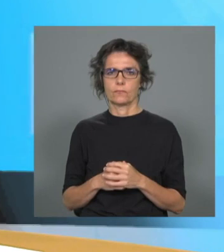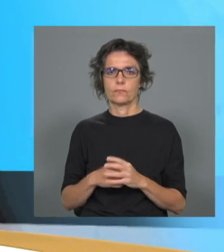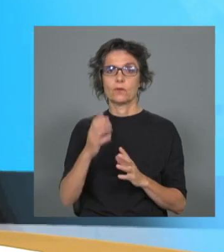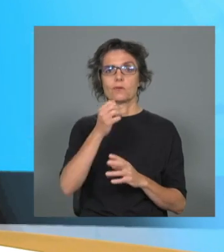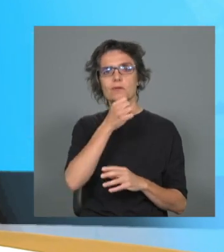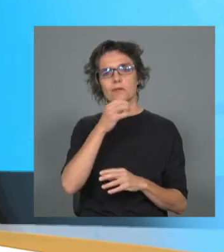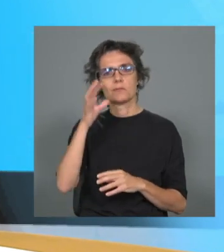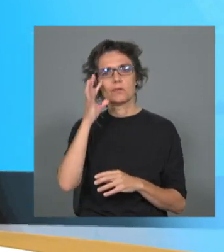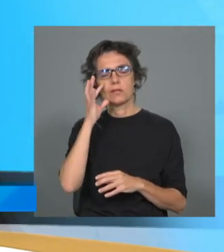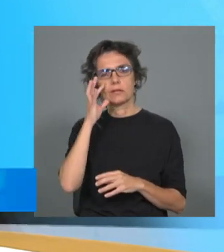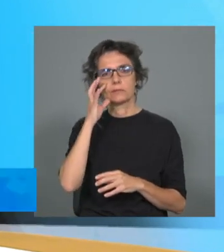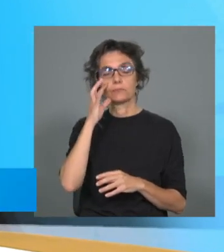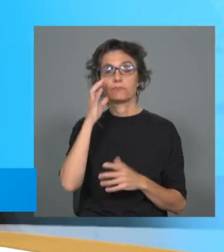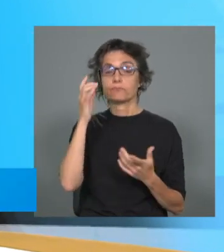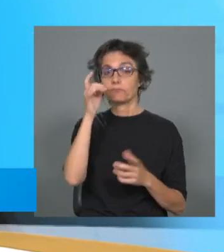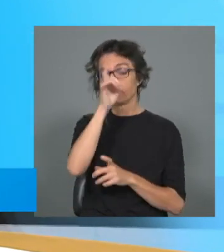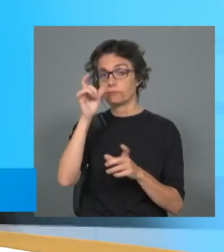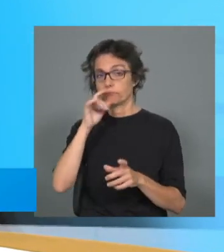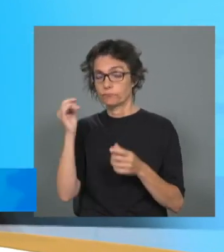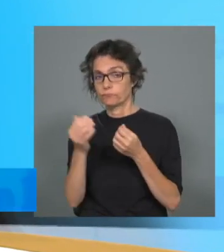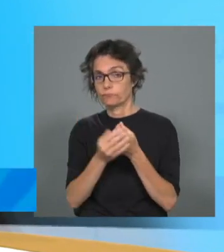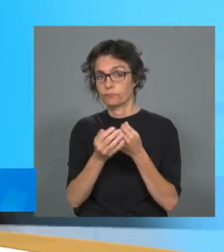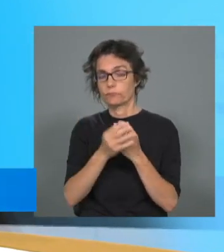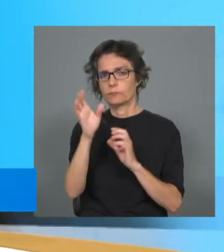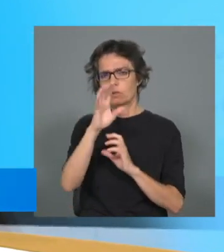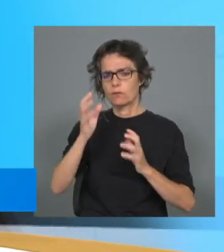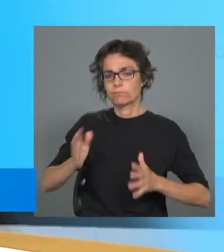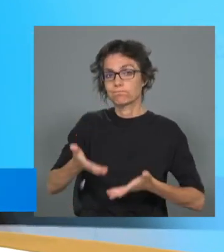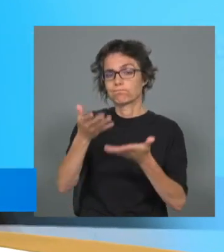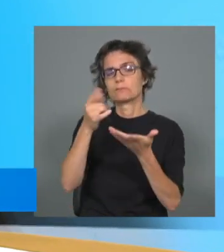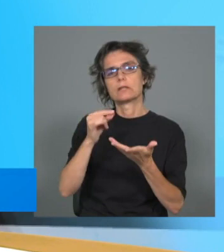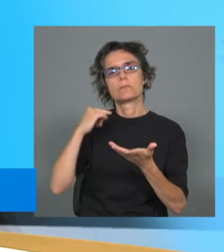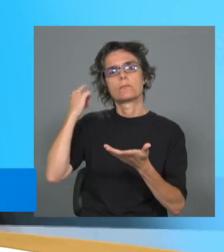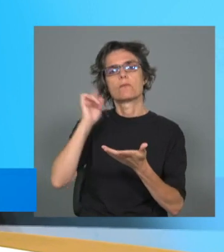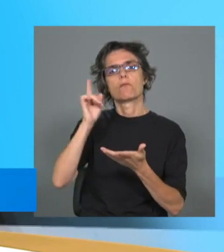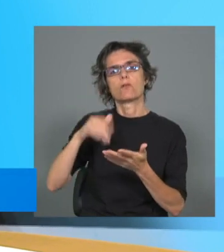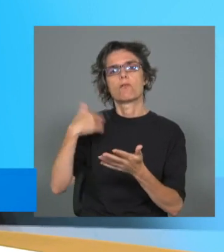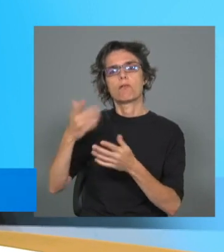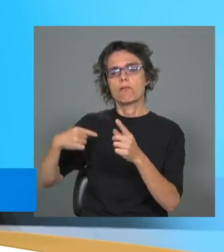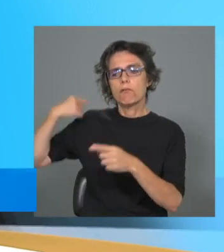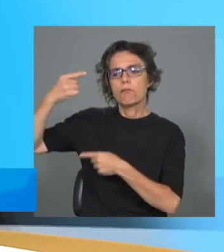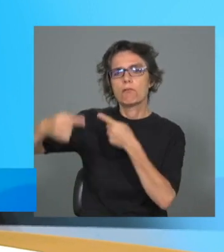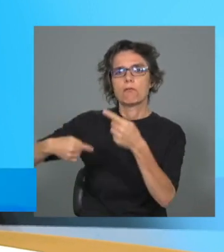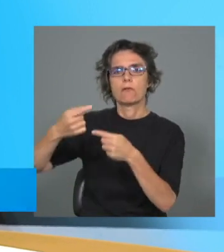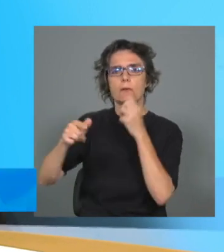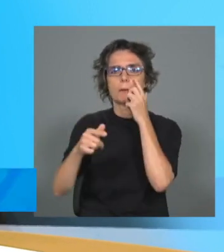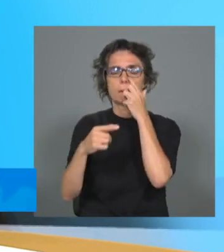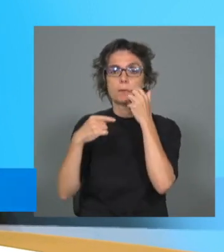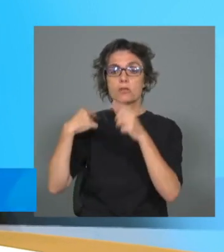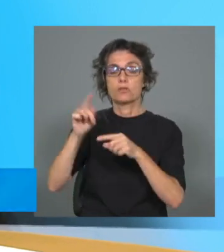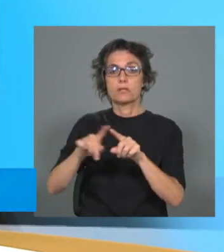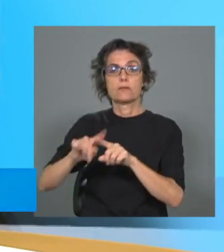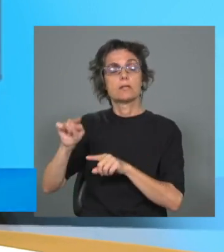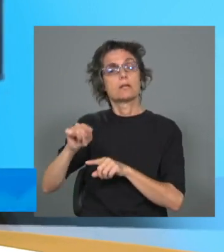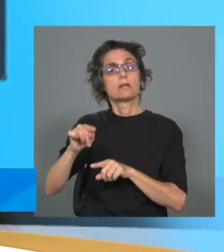Olá, boa tarde. O envelhecimento ativo e a valorização dos laços entre gerações são realidades muito sublinhadas pelo